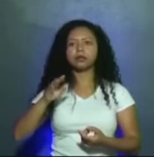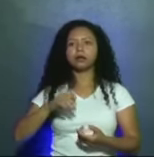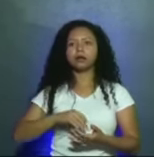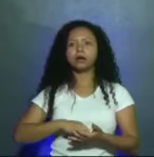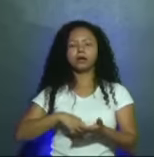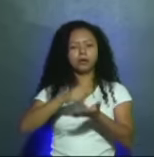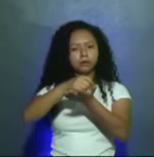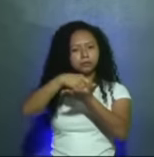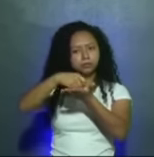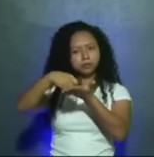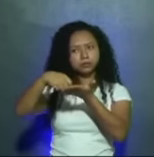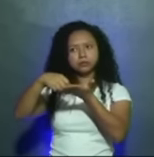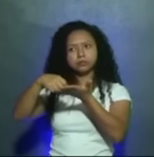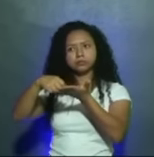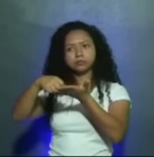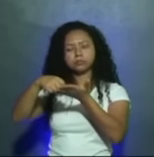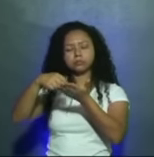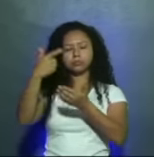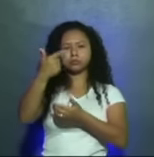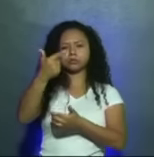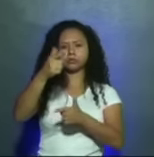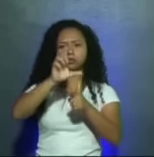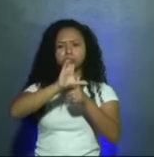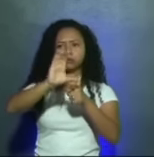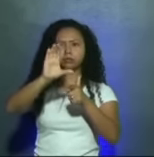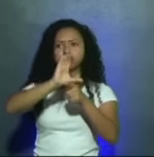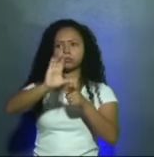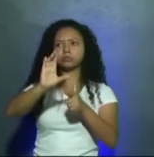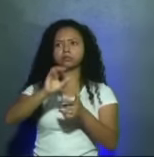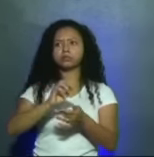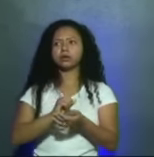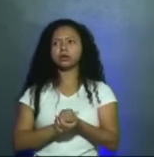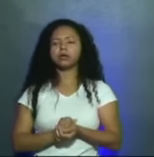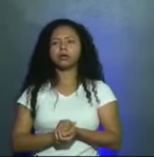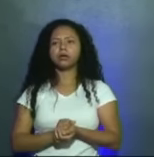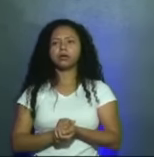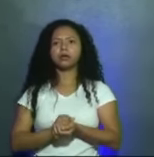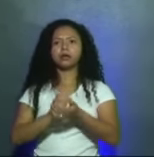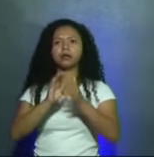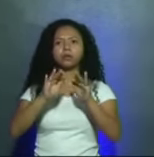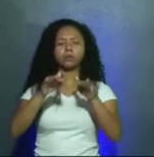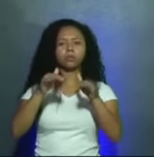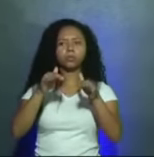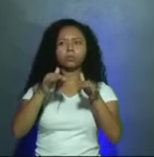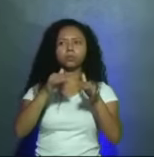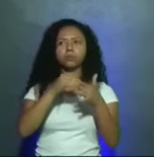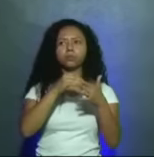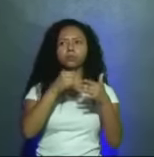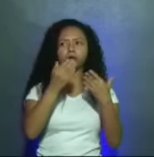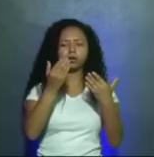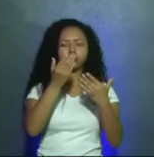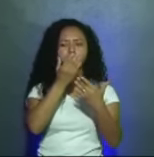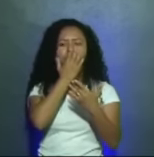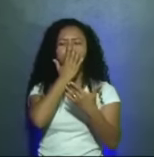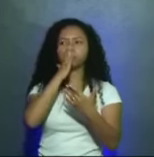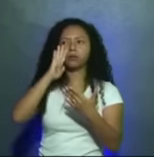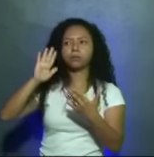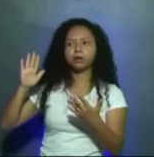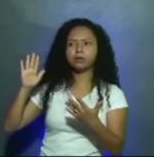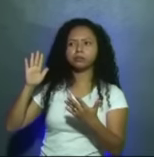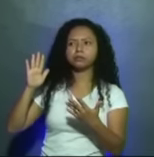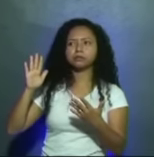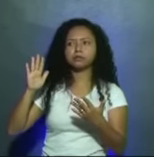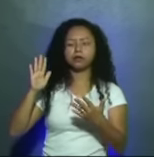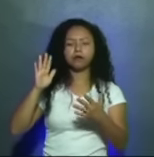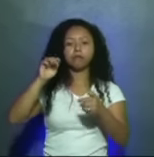2 Coríntios, diz, pois quantas forem as promessas feitas por Deus,